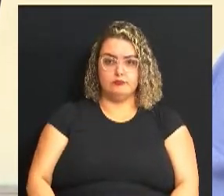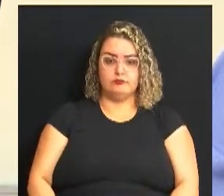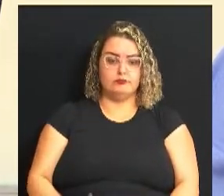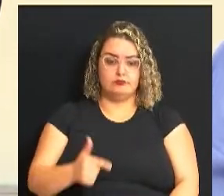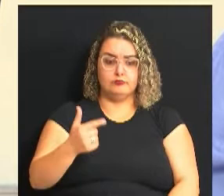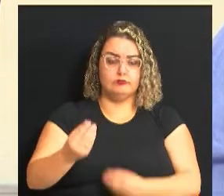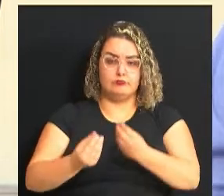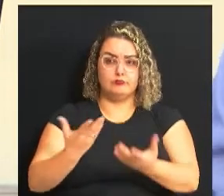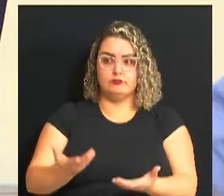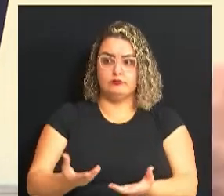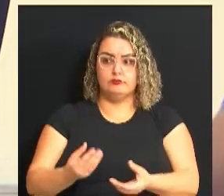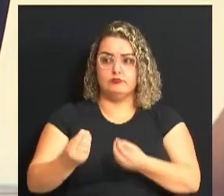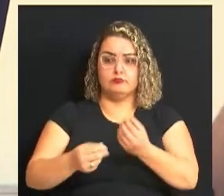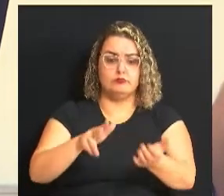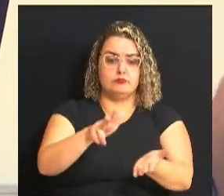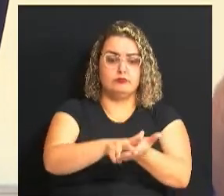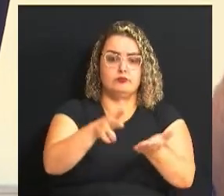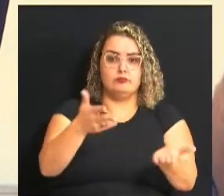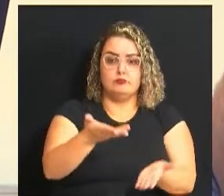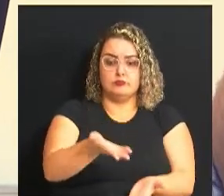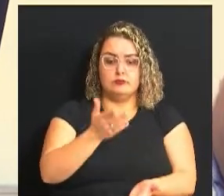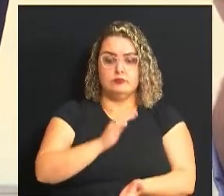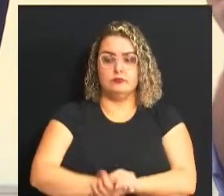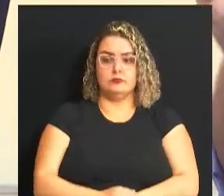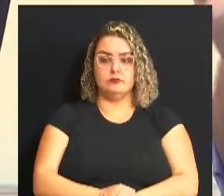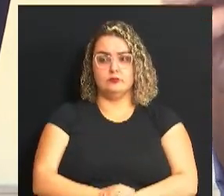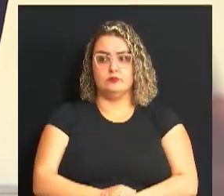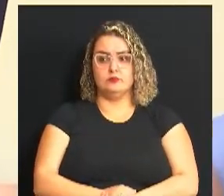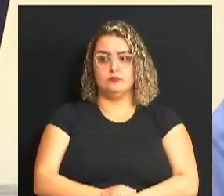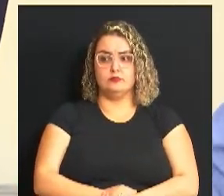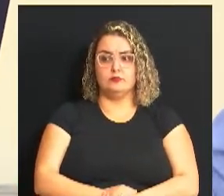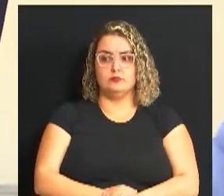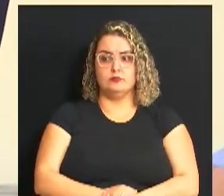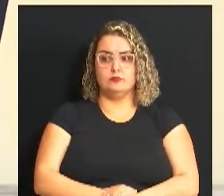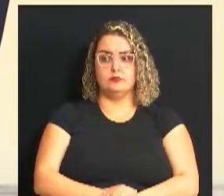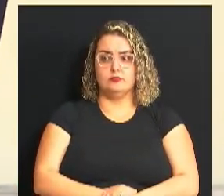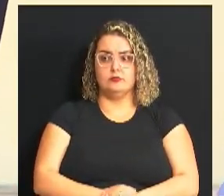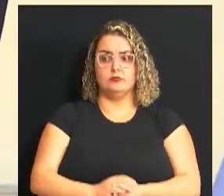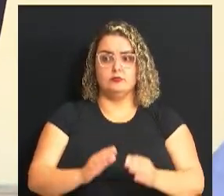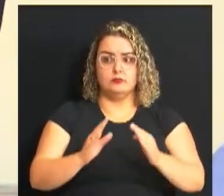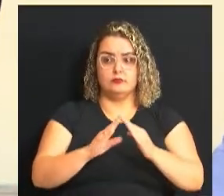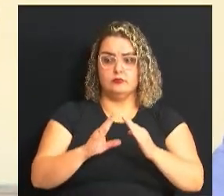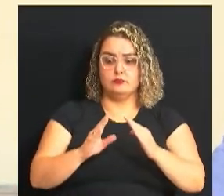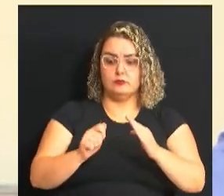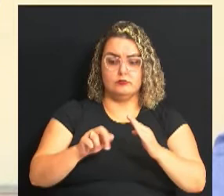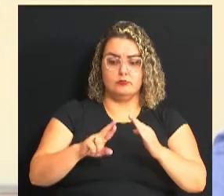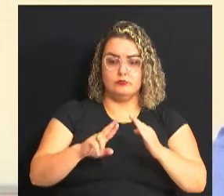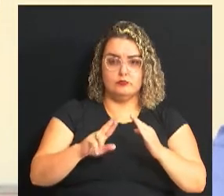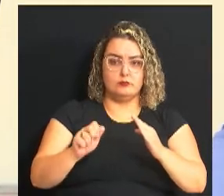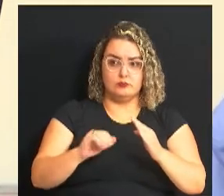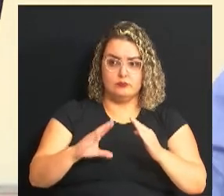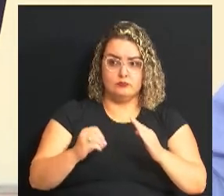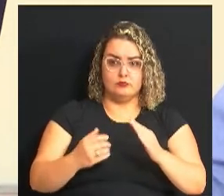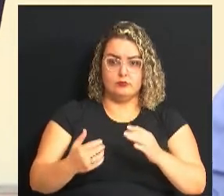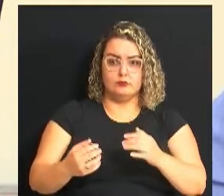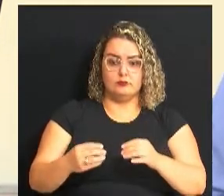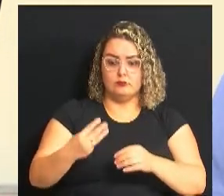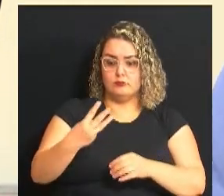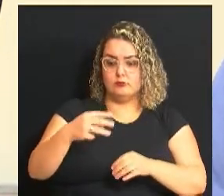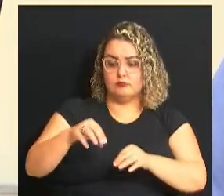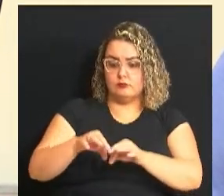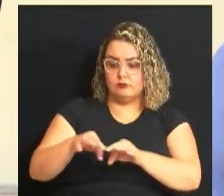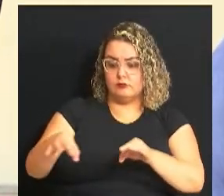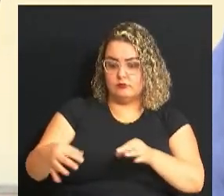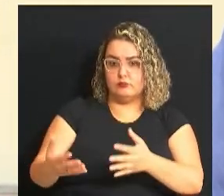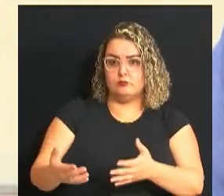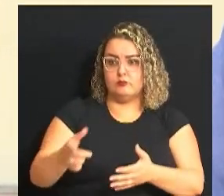Como é que você vai regularizar a casa, o barraco ali, está ali a 3 metros de um